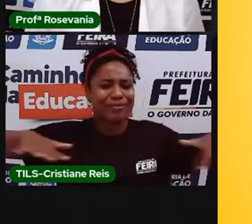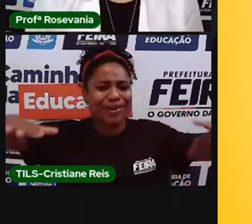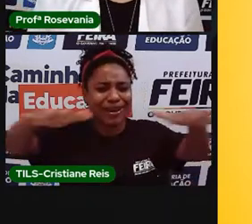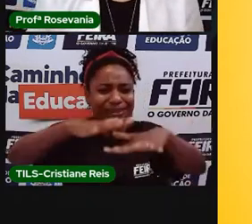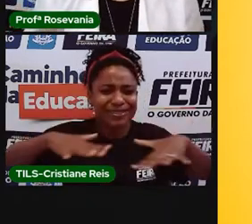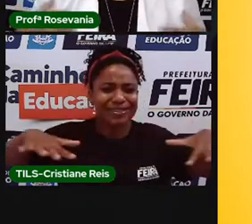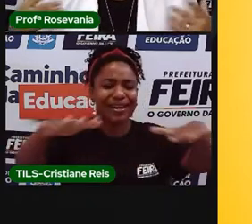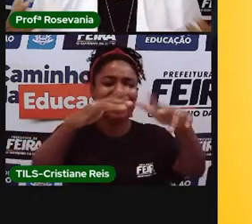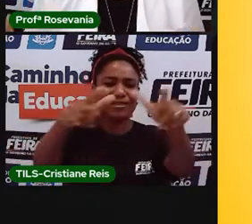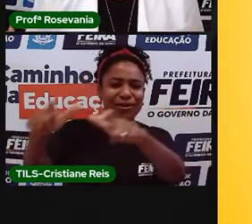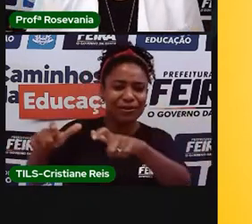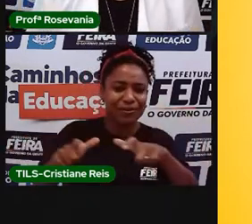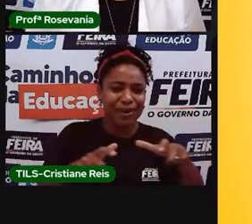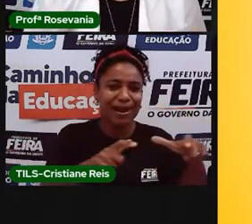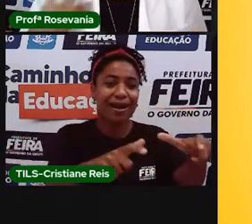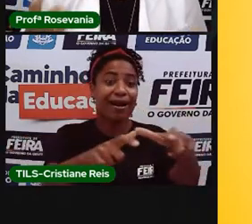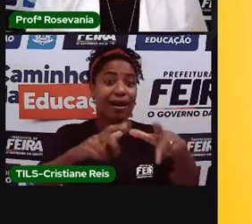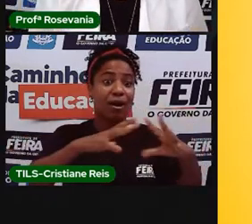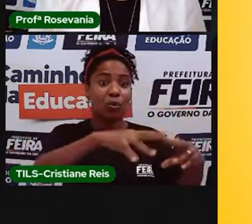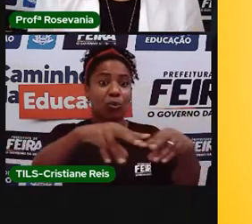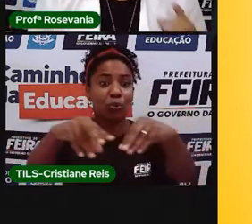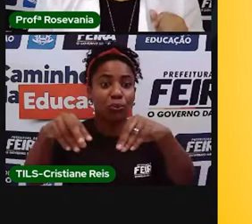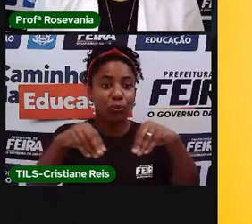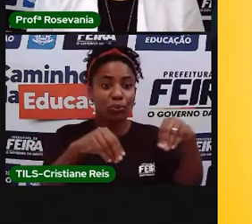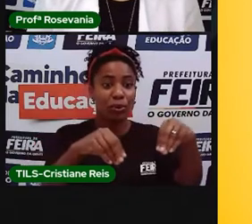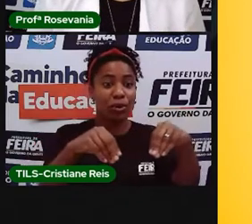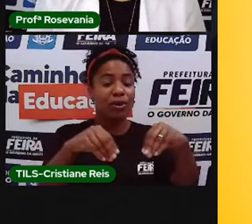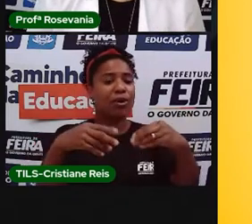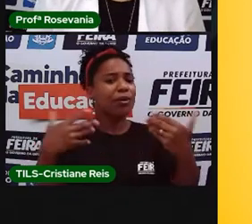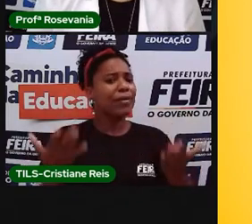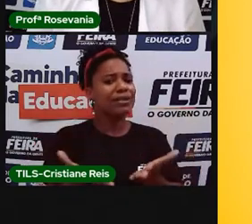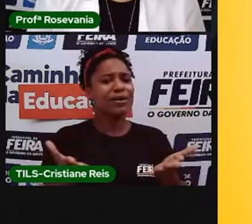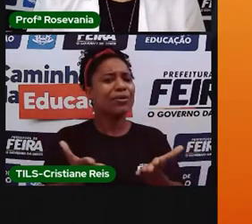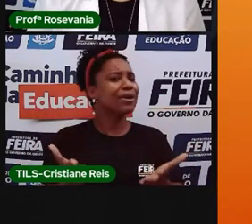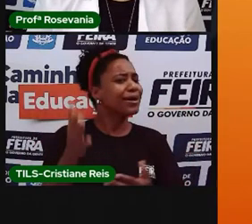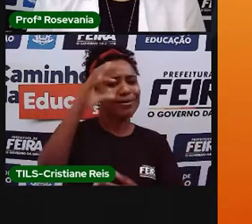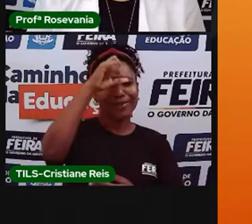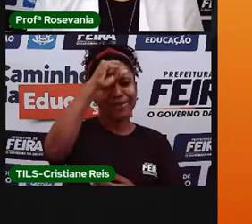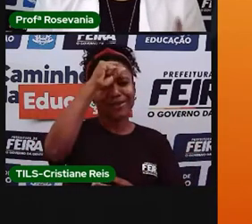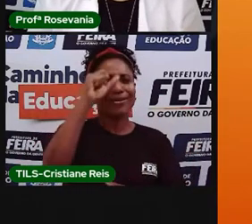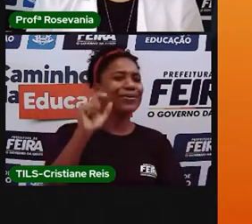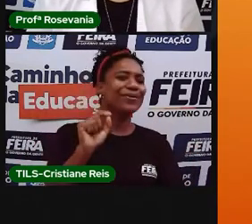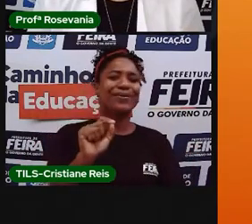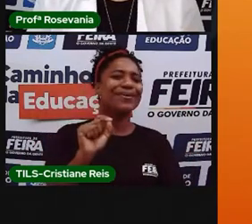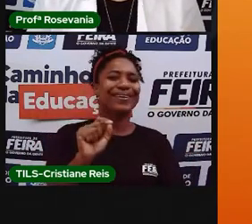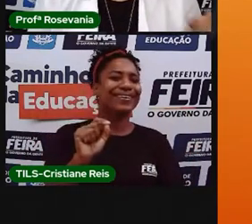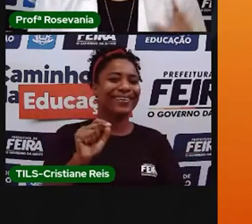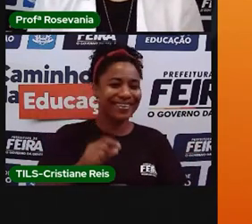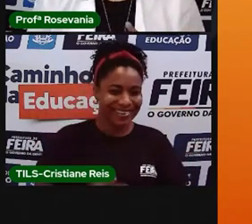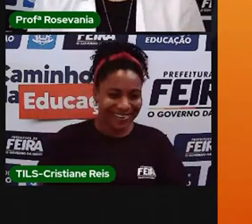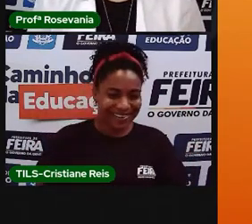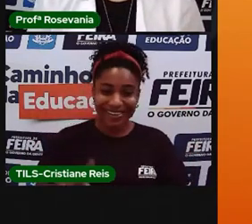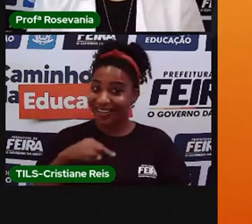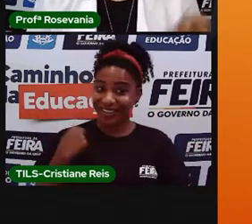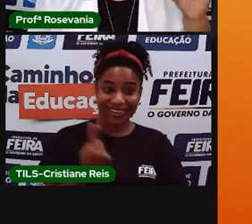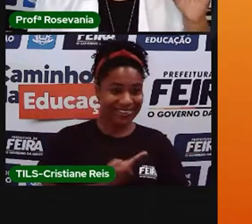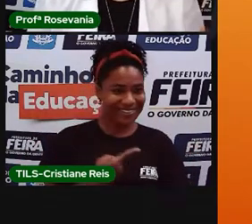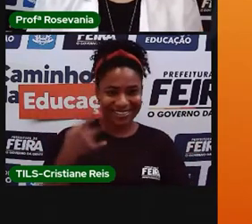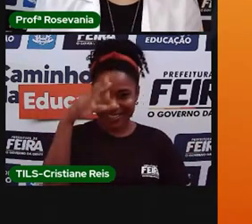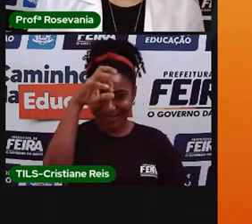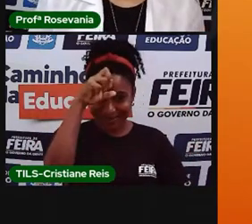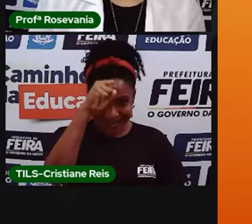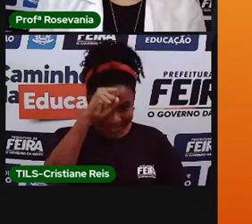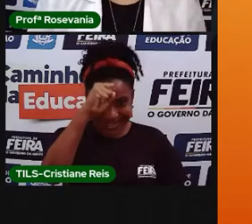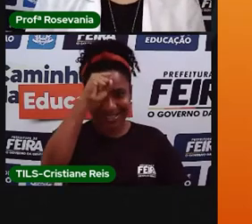conceito de território, né? Então, o que será que nós vamos estudar hoje? Ah, nós vamos aprender a fazer